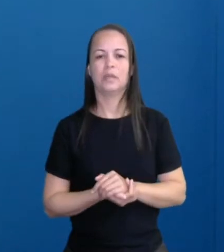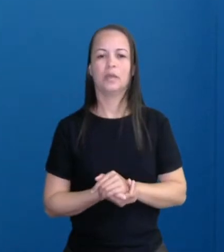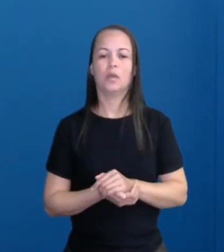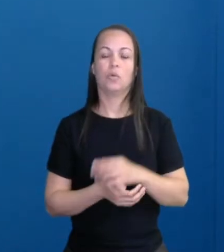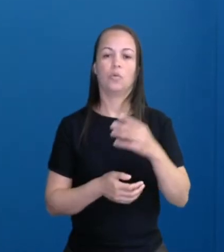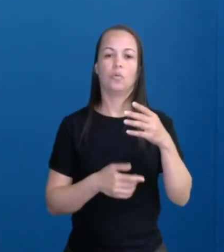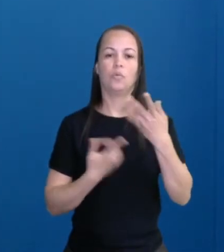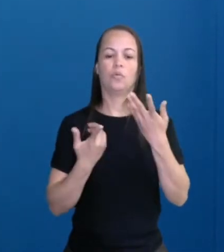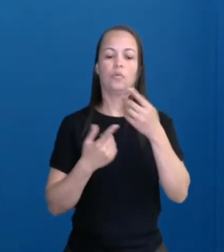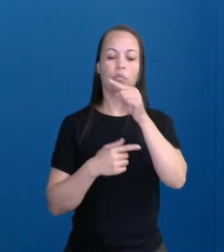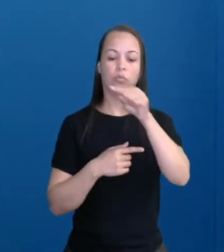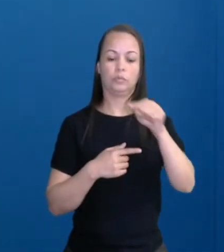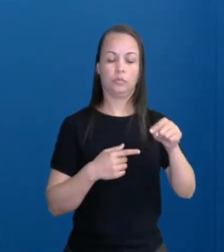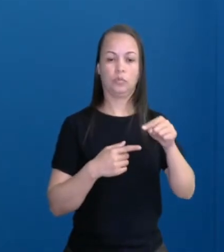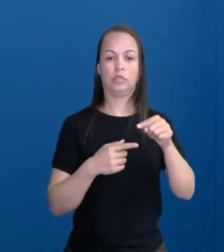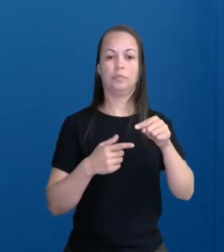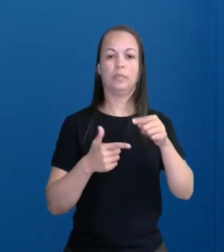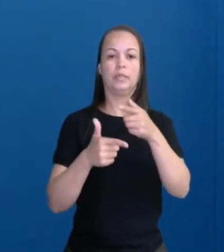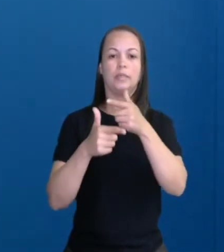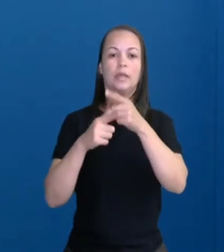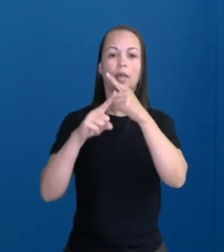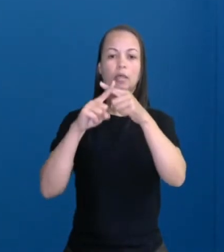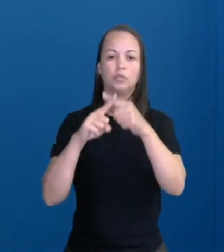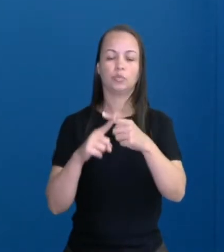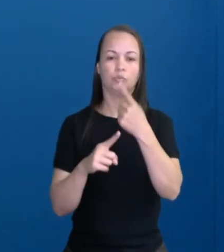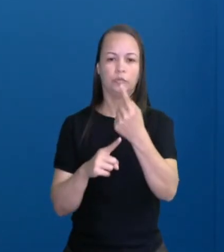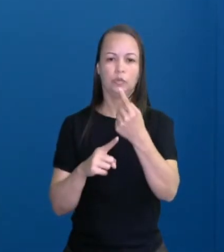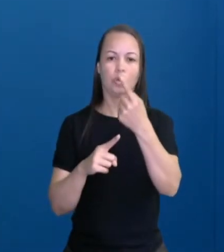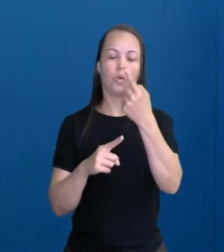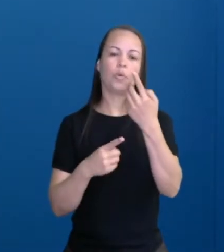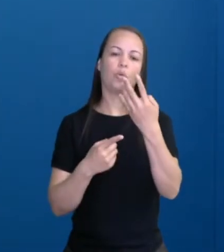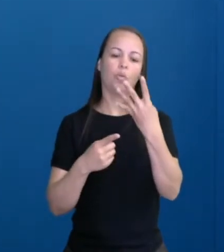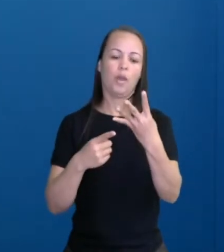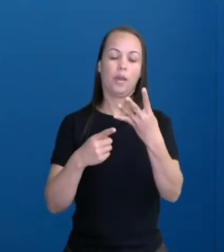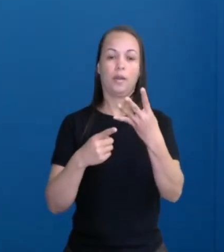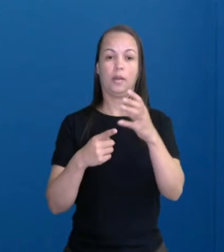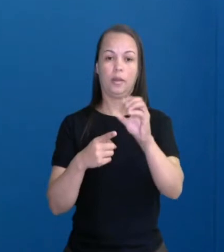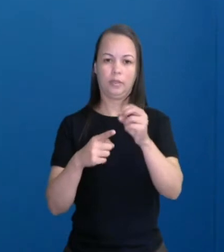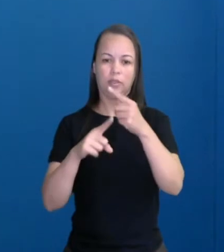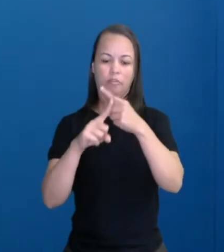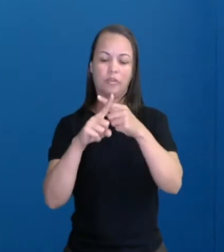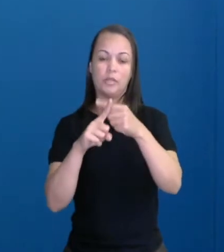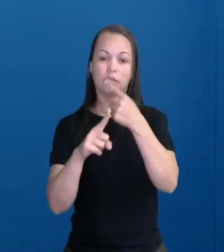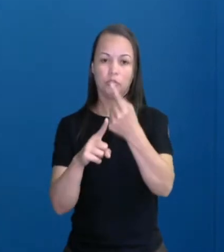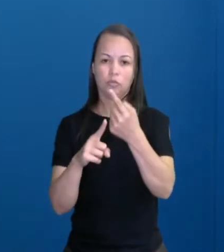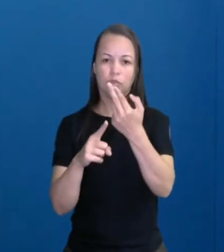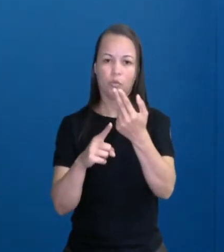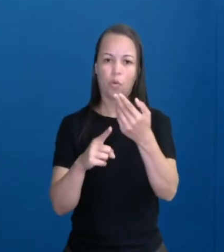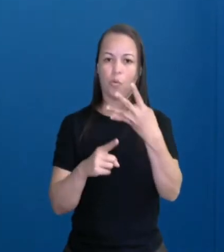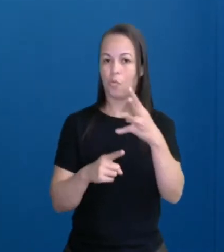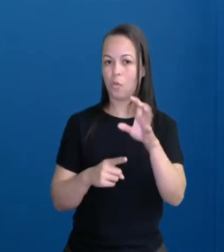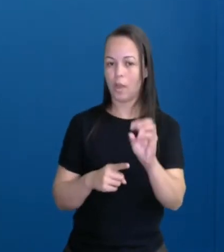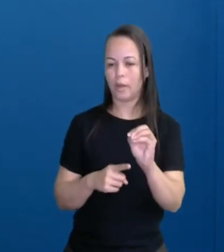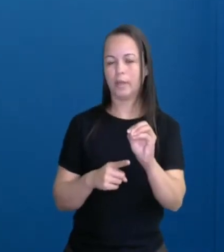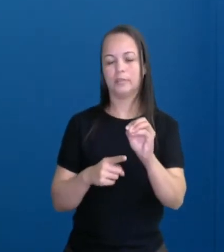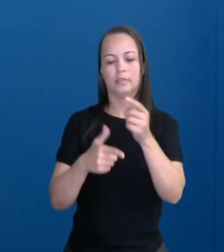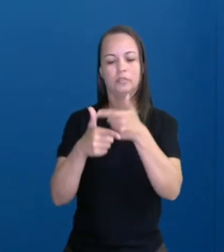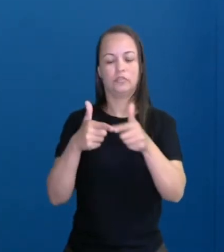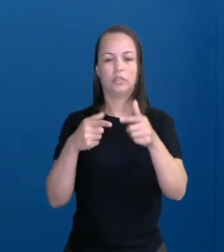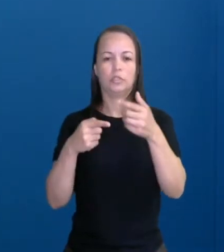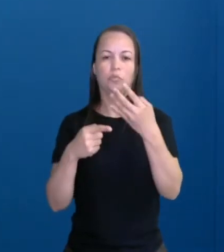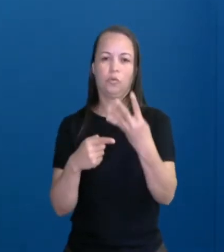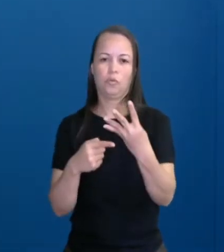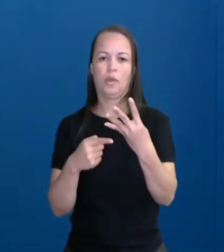vem para cá multiplicando 1. Fica 40 vezes 1, que dá o próprio 40, dividido por 4. Ou seja, x